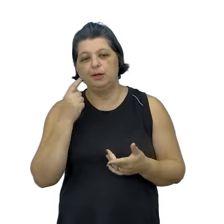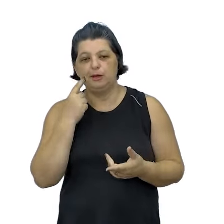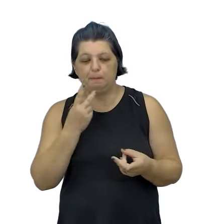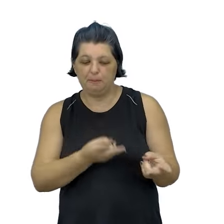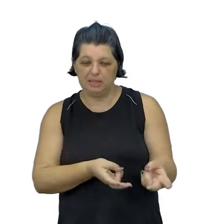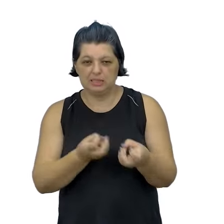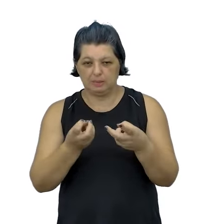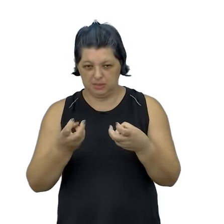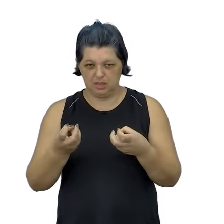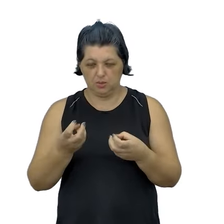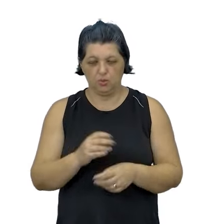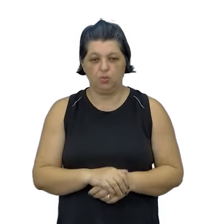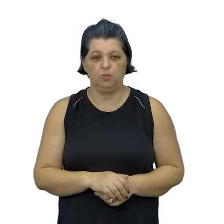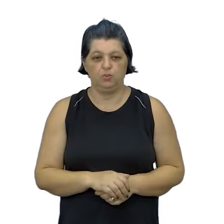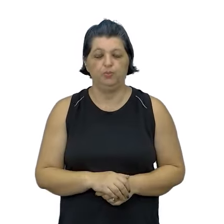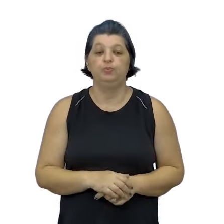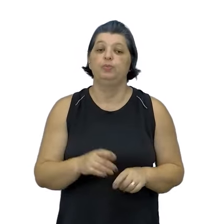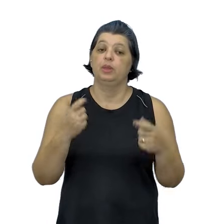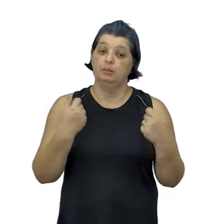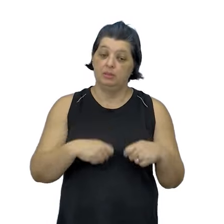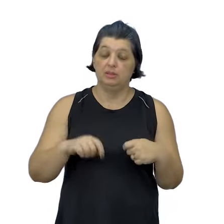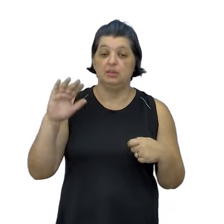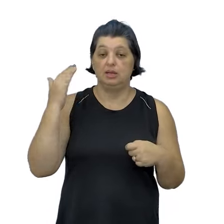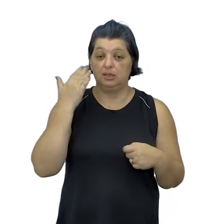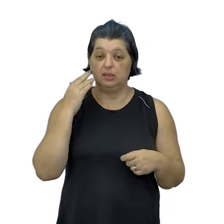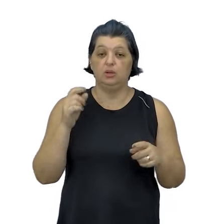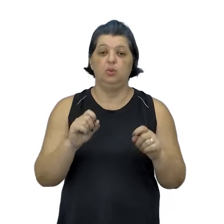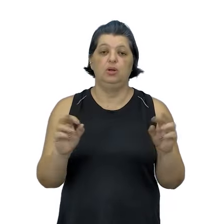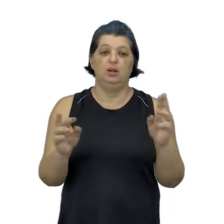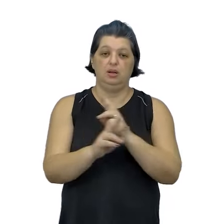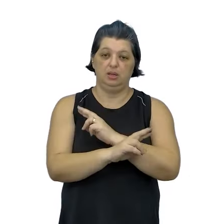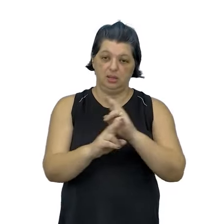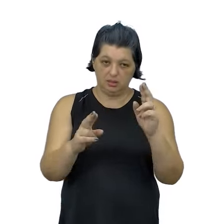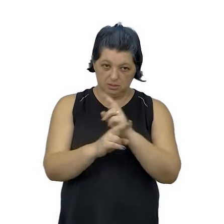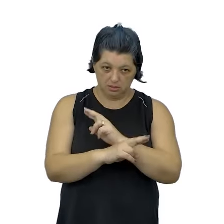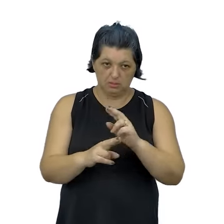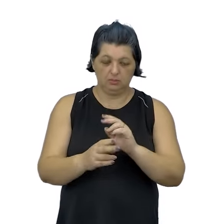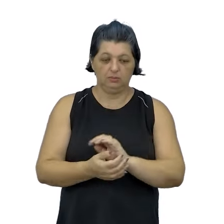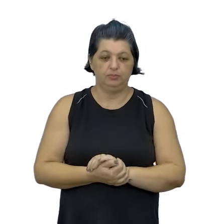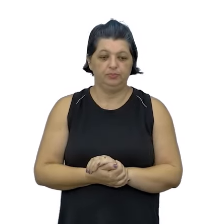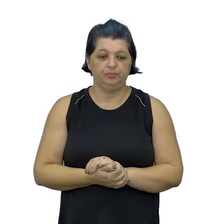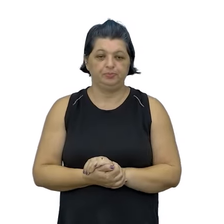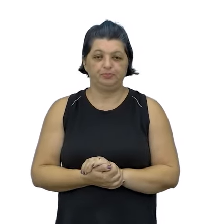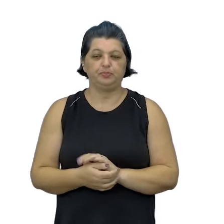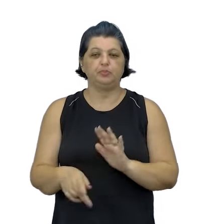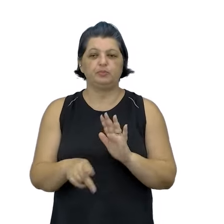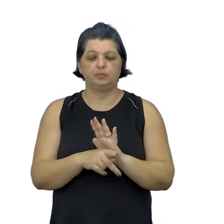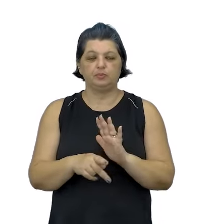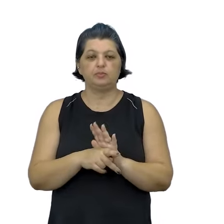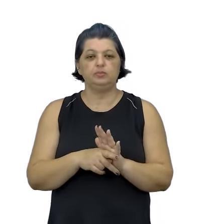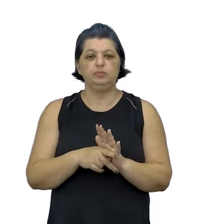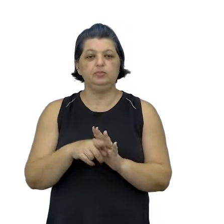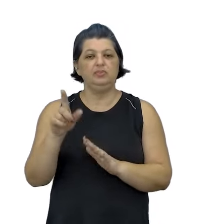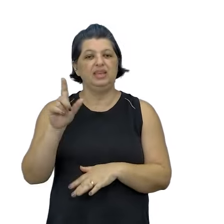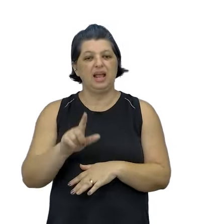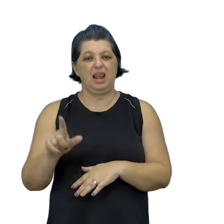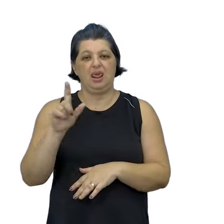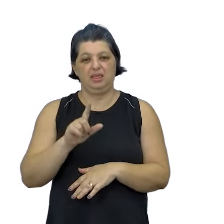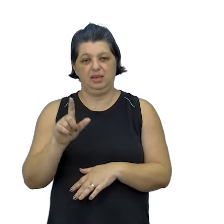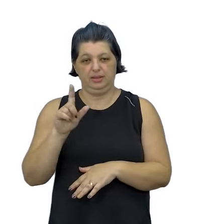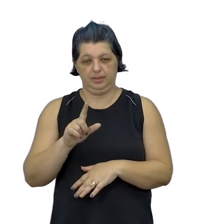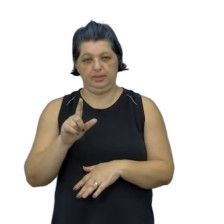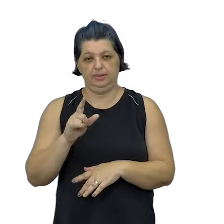enfim, né? Então, ele vai ter que estabelecer essas relações intertextuais com obras literárias. Aí é interessante